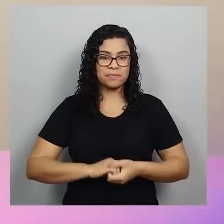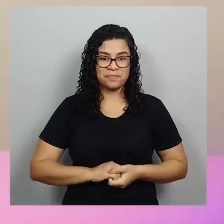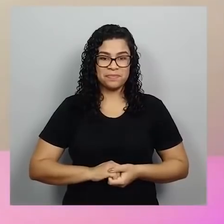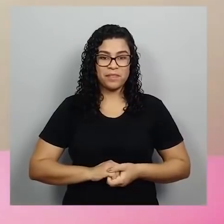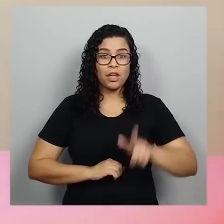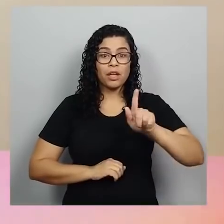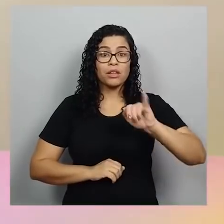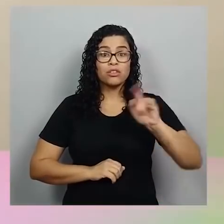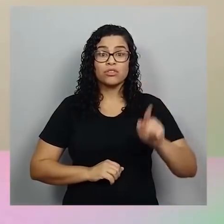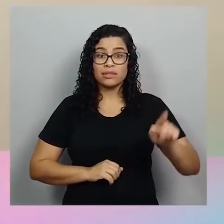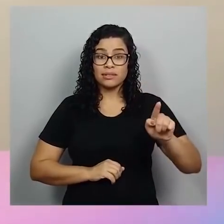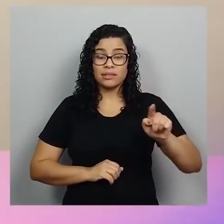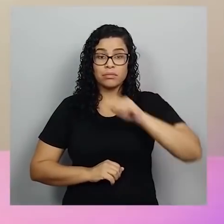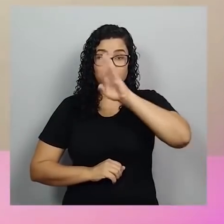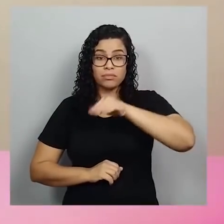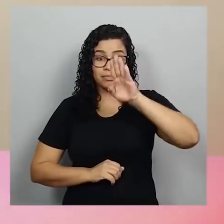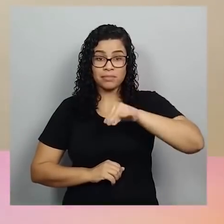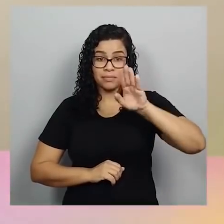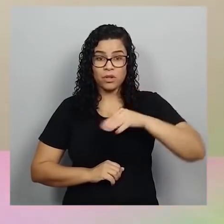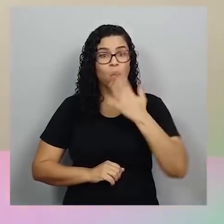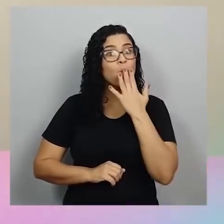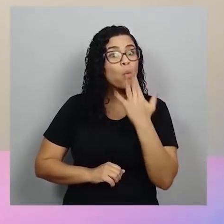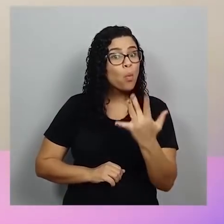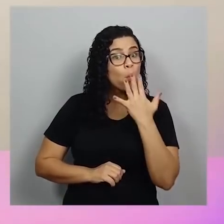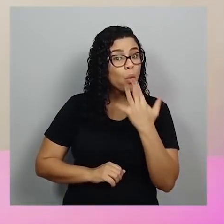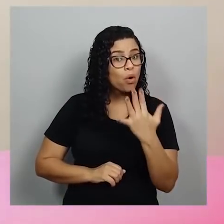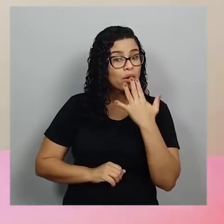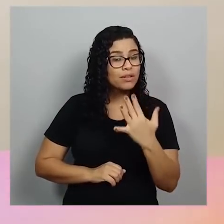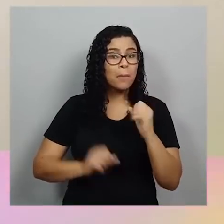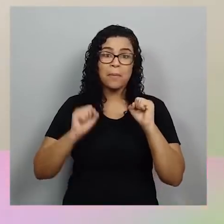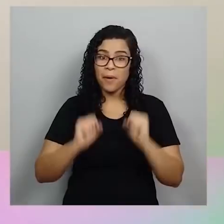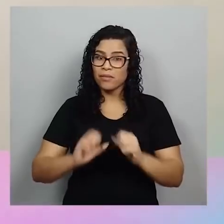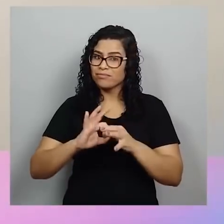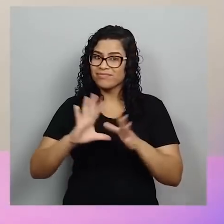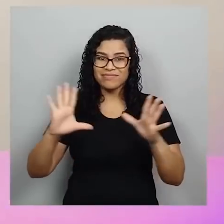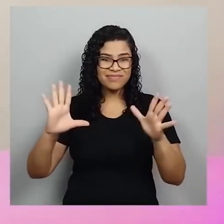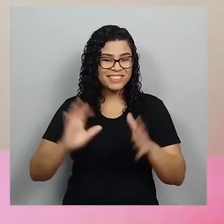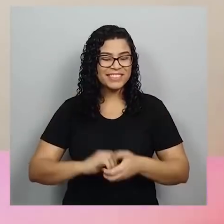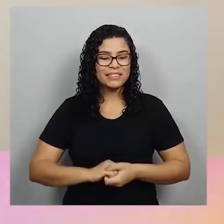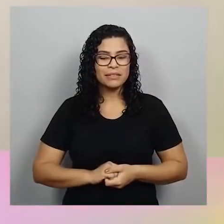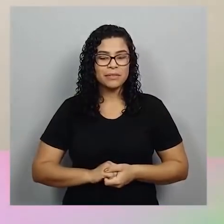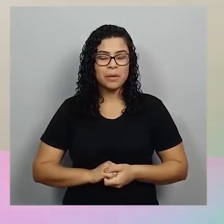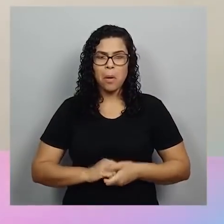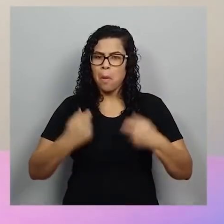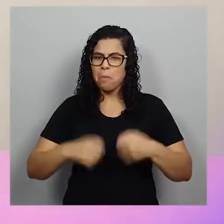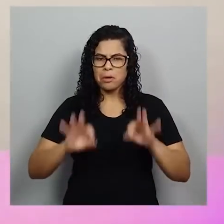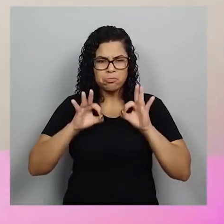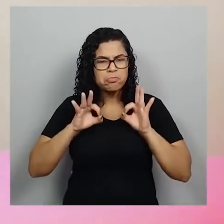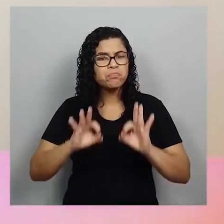dentro com giz de cera, de forma bem colorida. Não precisa ser